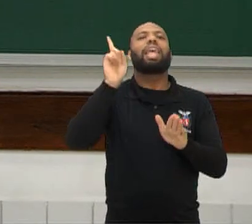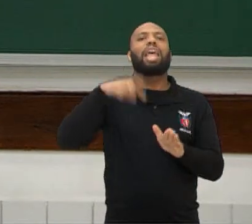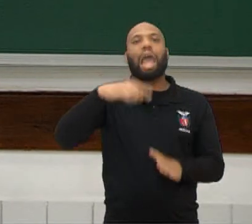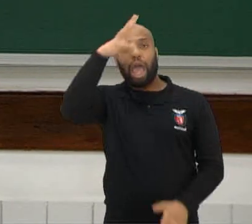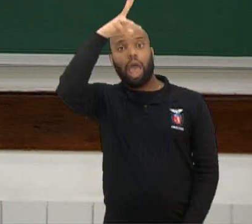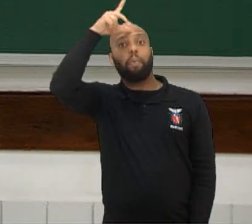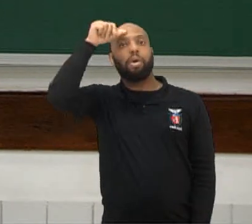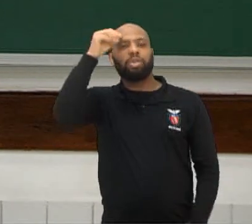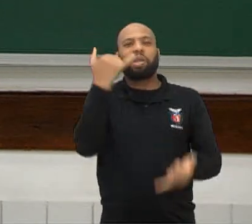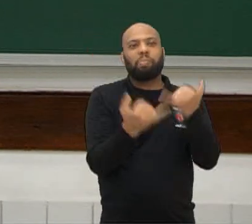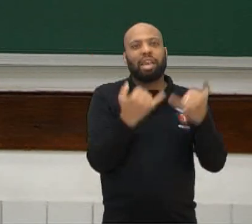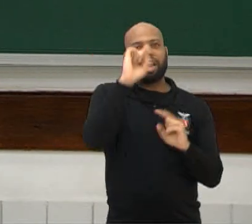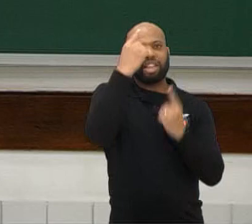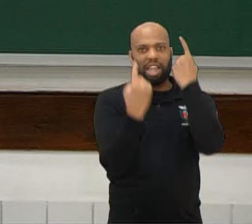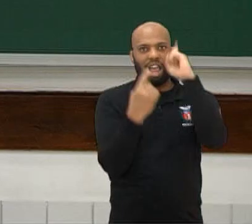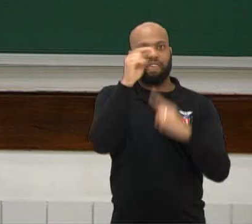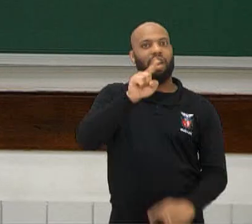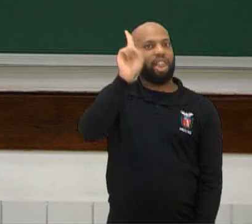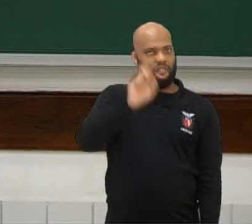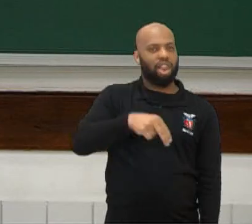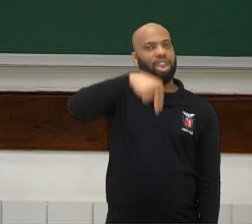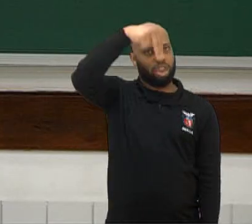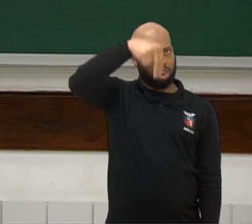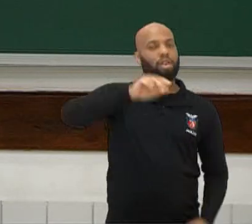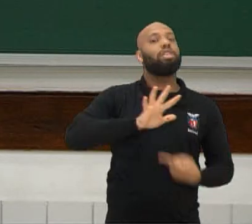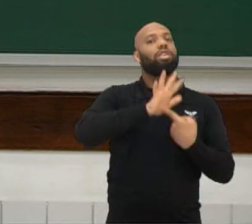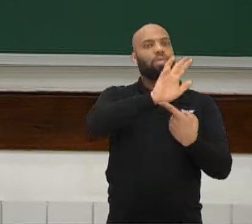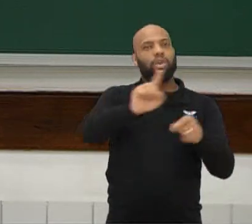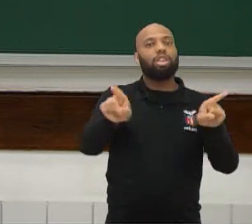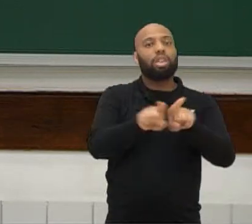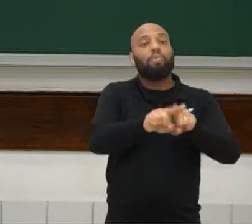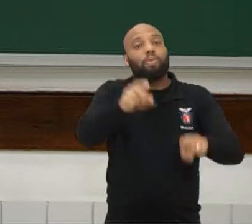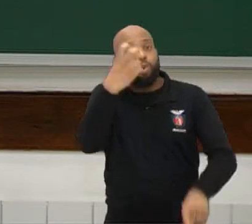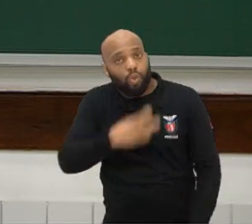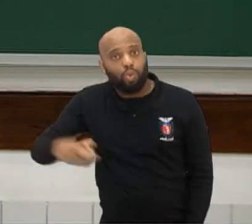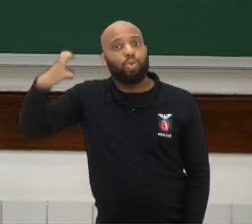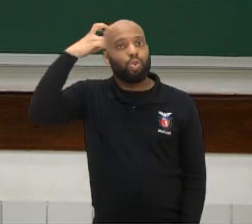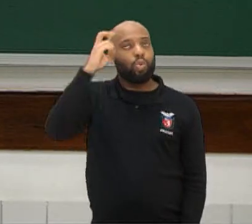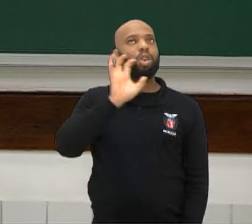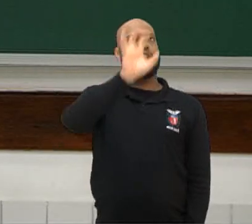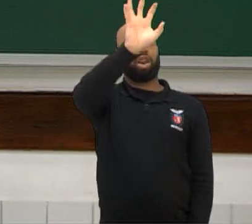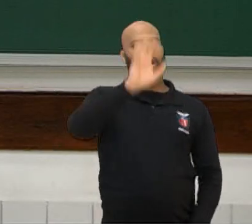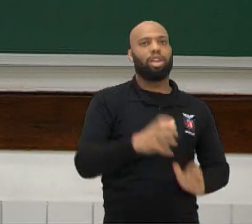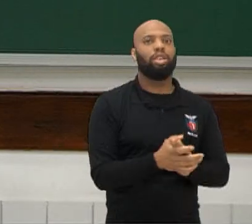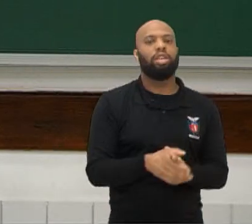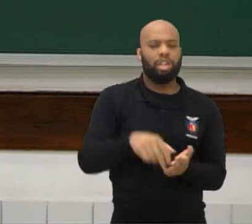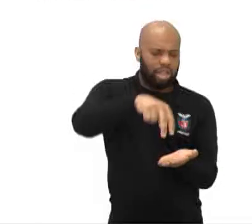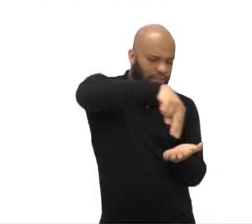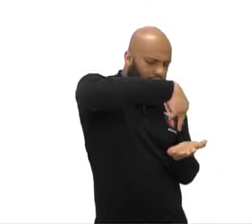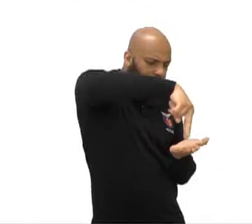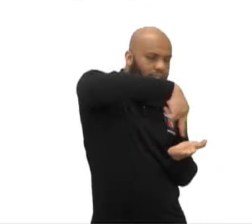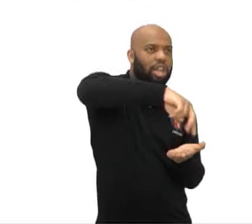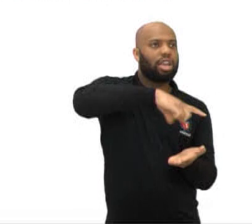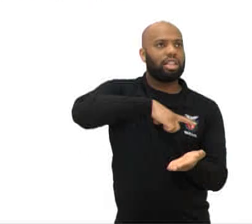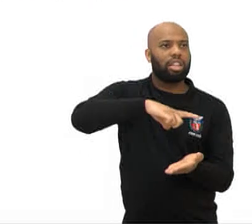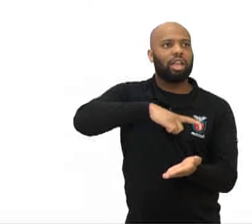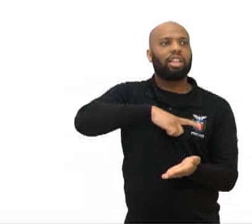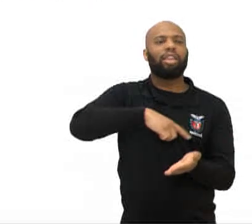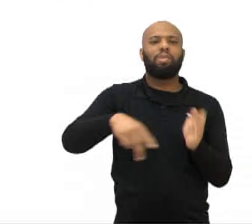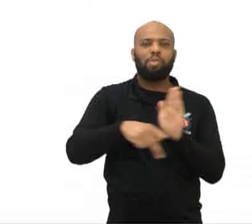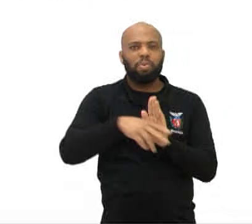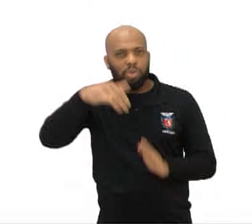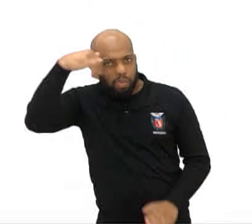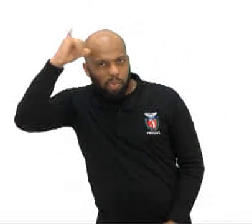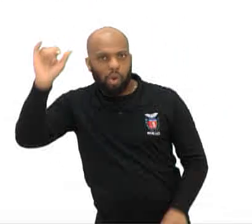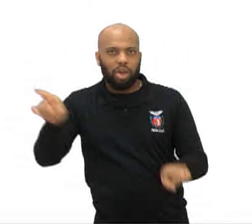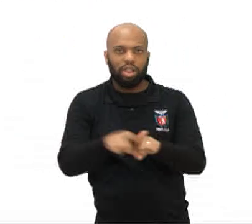ali, comparando na região norte, que expressam ali a cultura da região. As danças, então nós vamos ter Boi Bumbá,